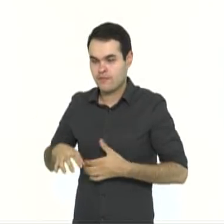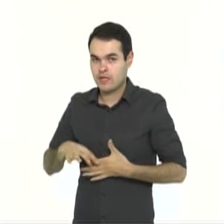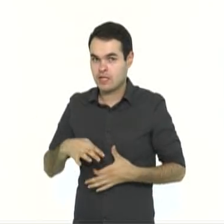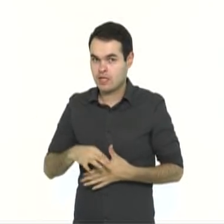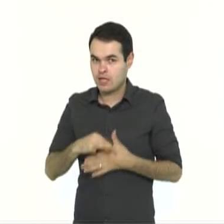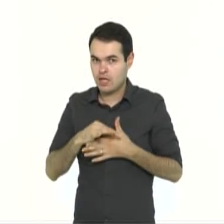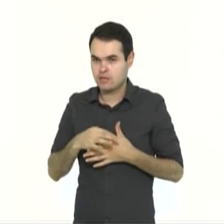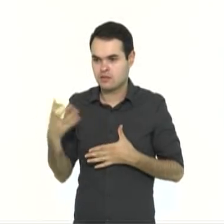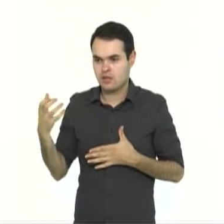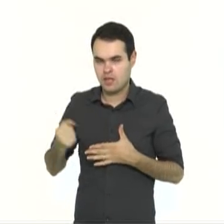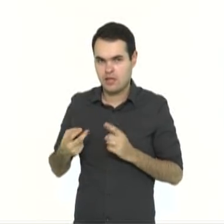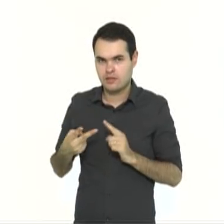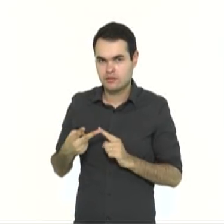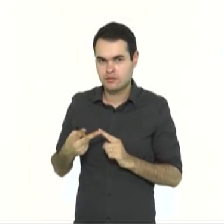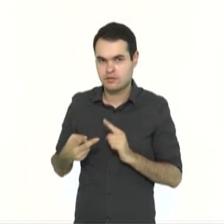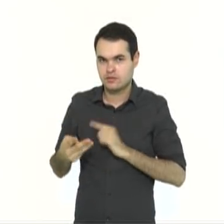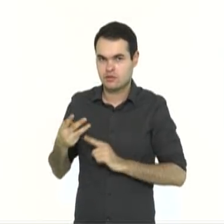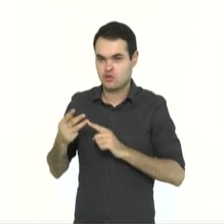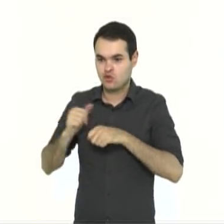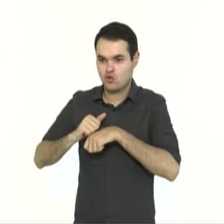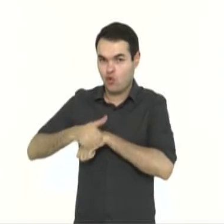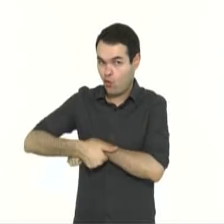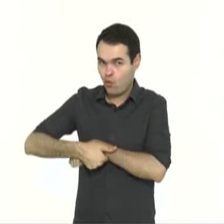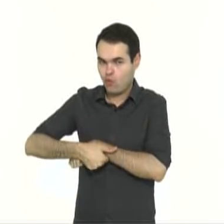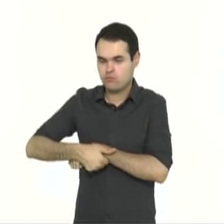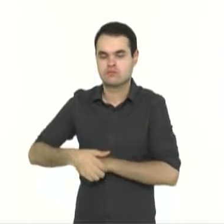de leite e de couro.